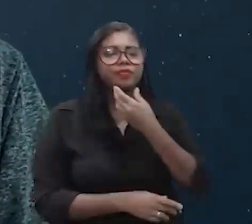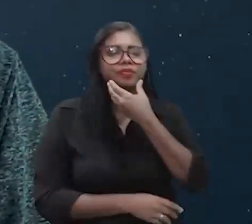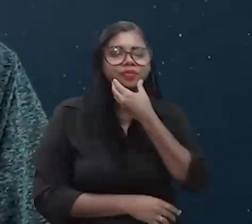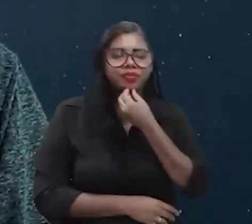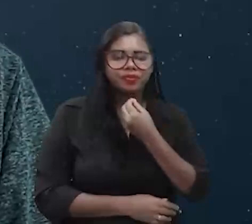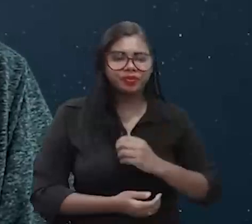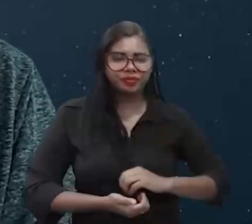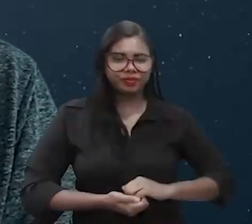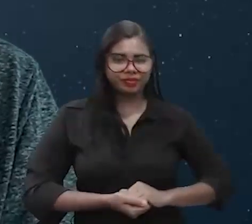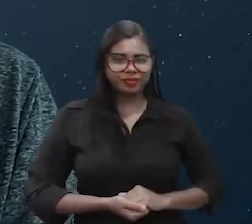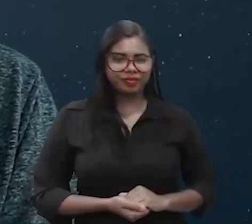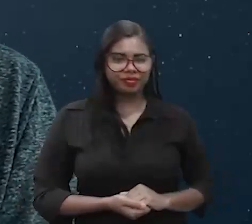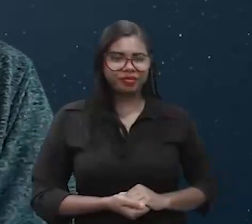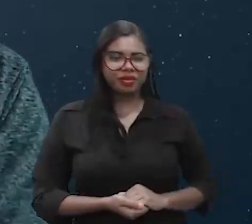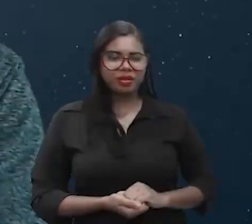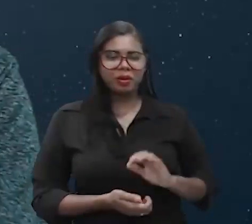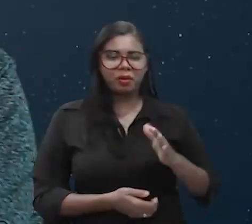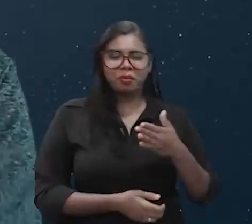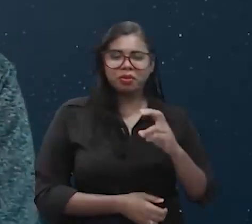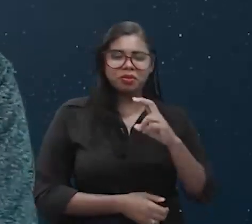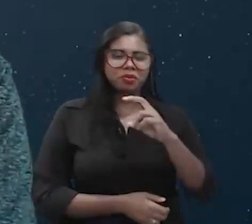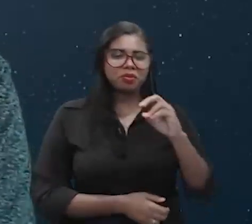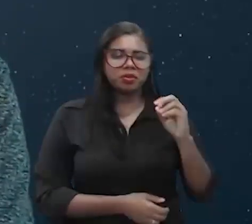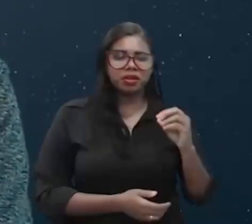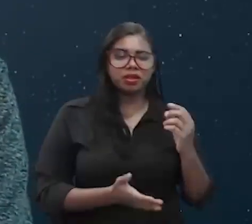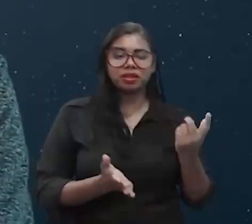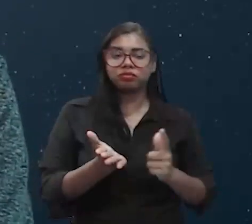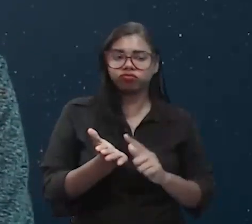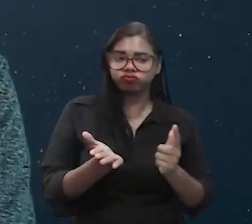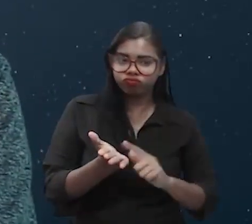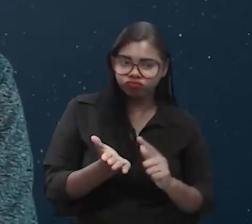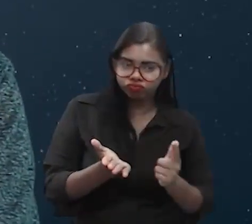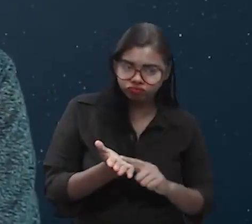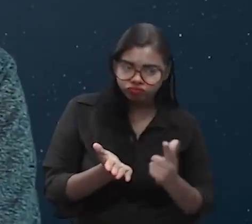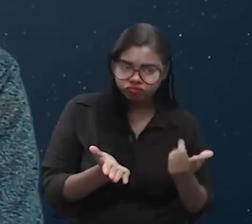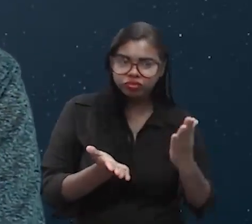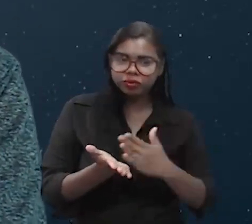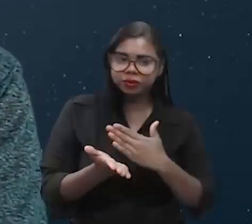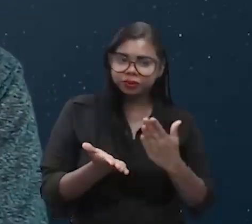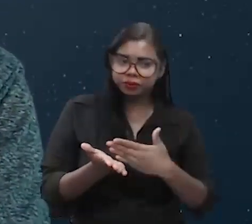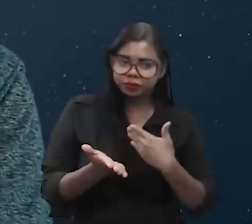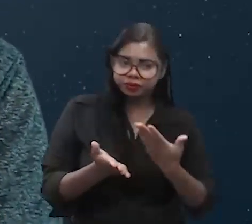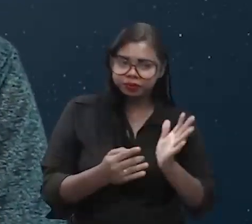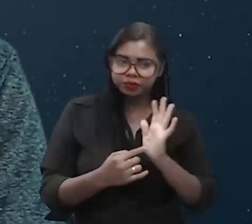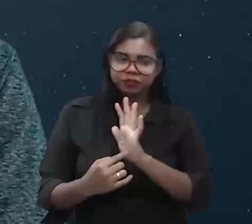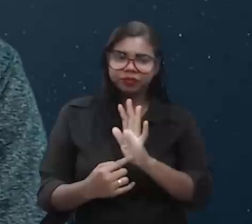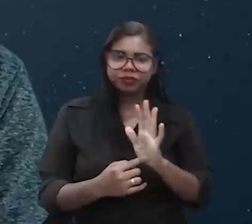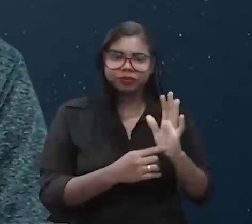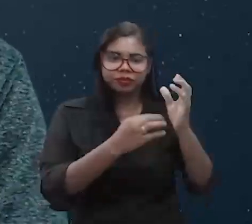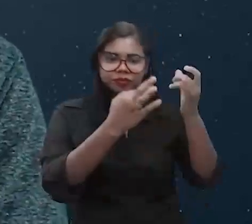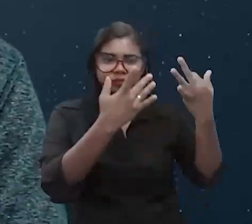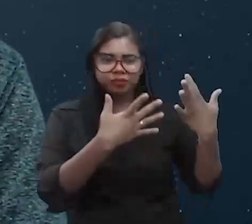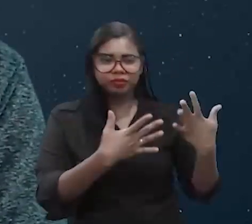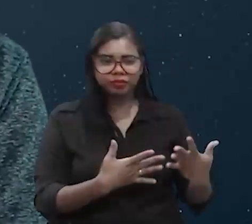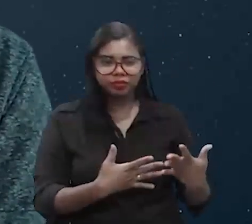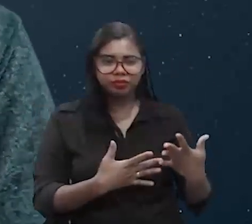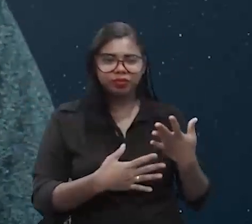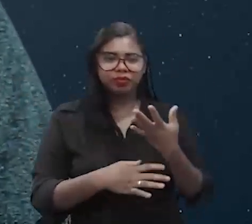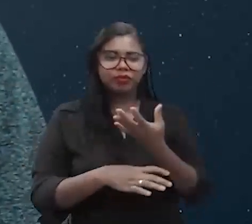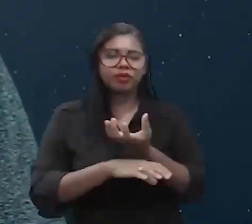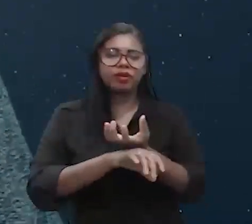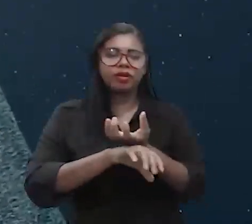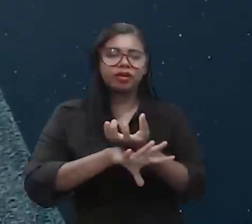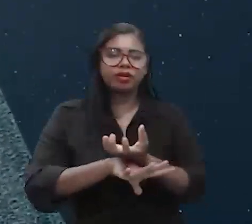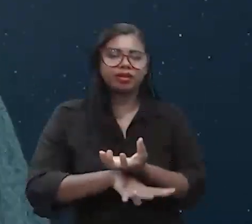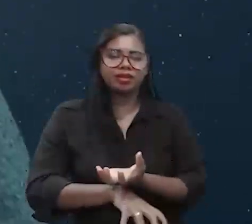500 páginas o livro, e tem um capítulo só sobre a terra nordestina, estuda o sertão, depois um estudo sobre o homem, para